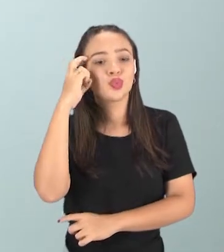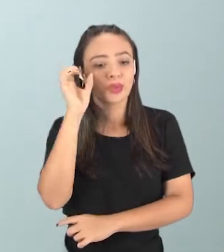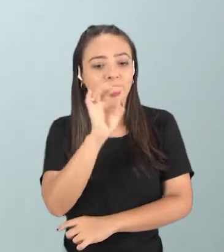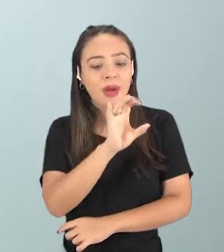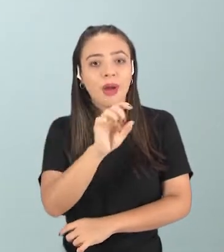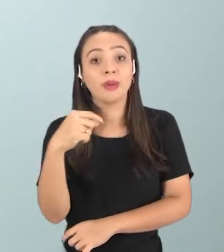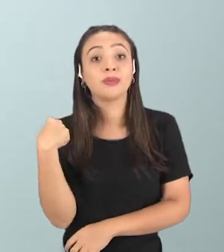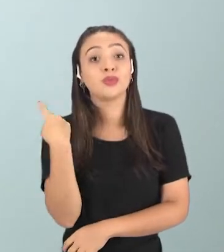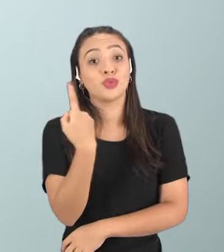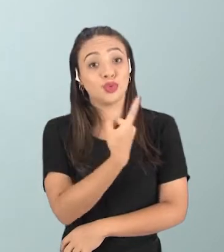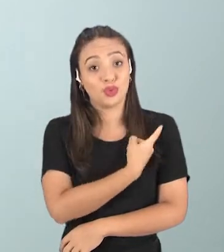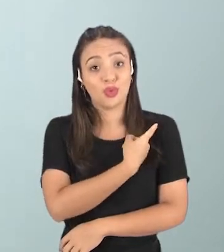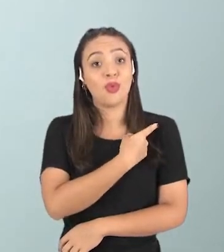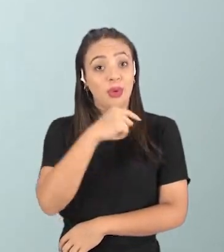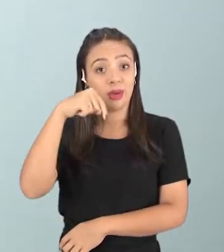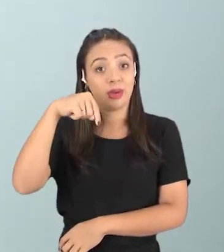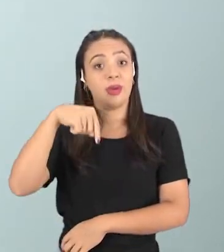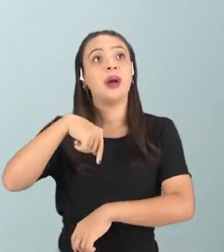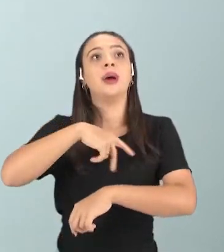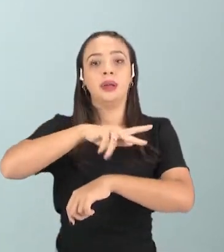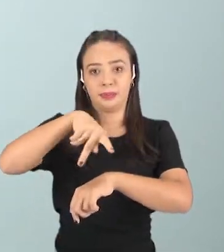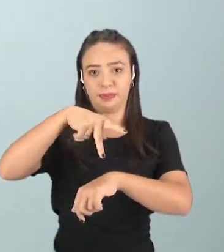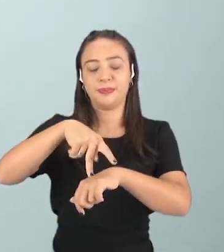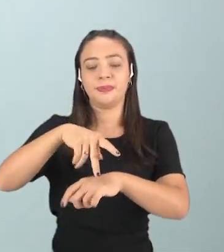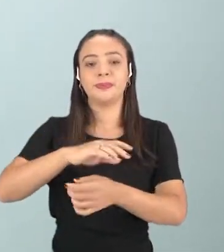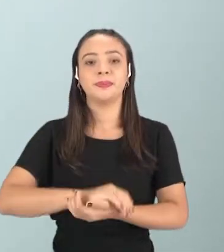para a nossa nação. Vamos lá?